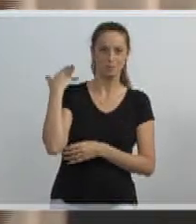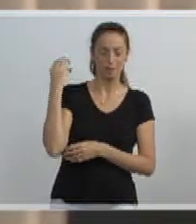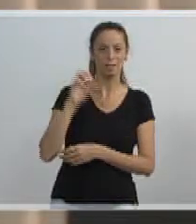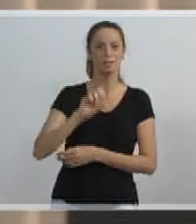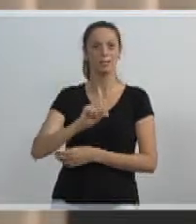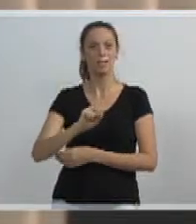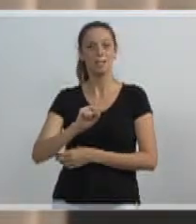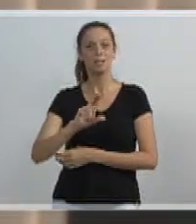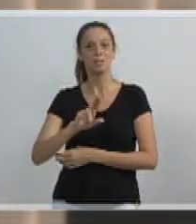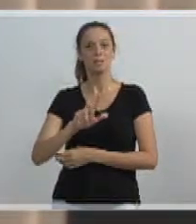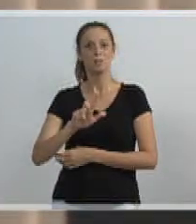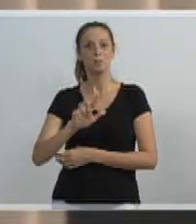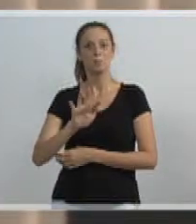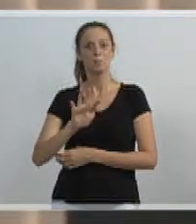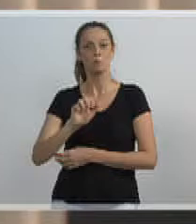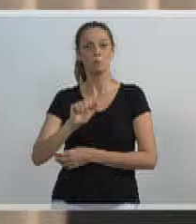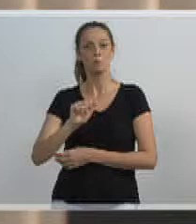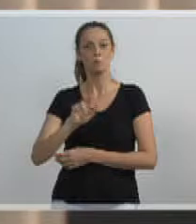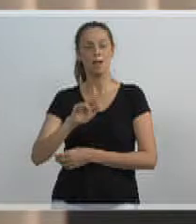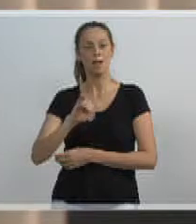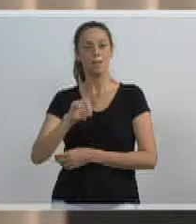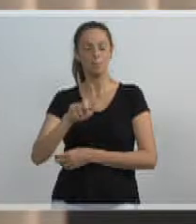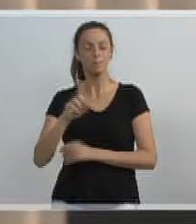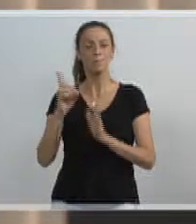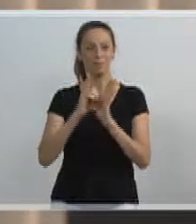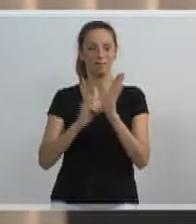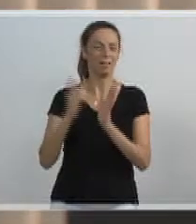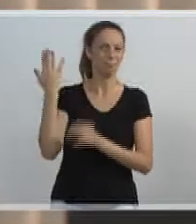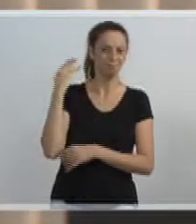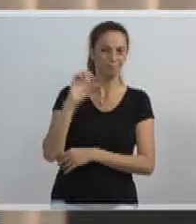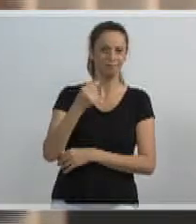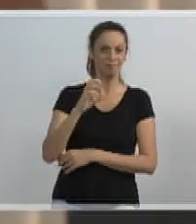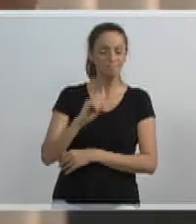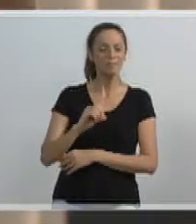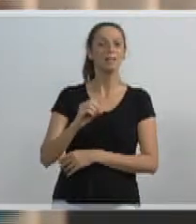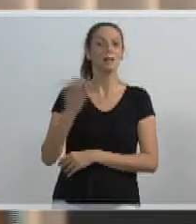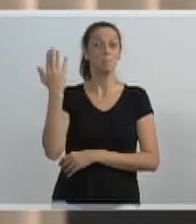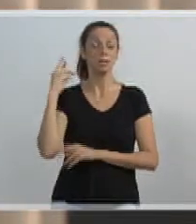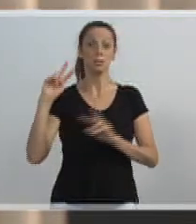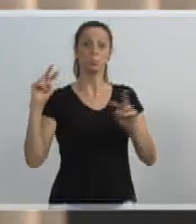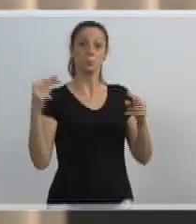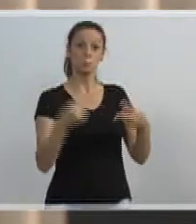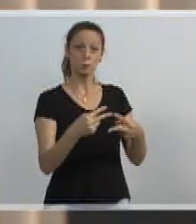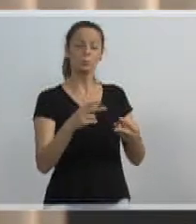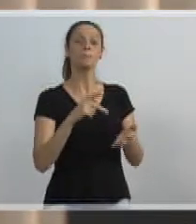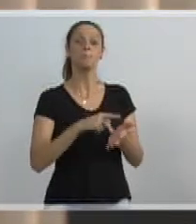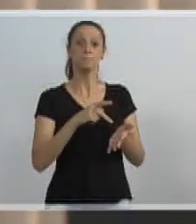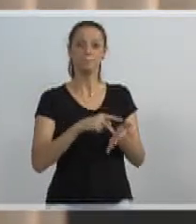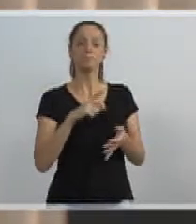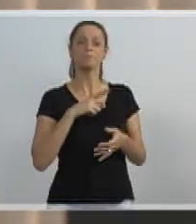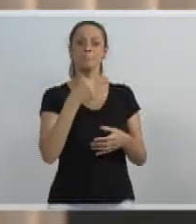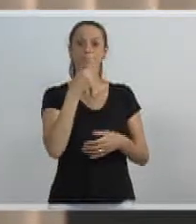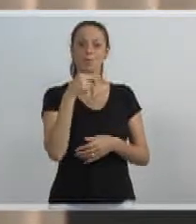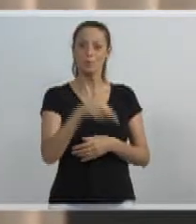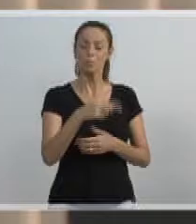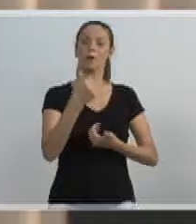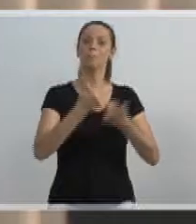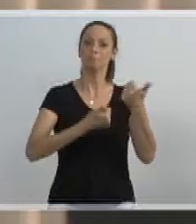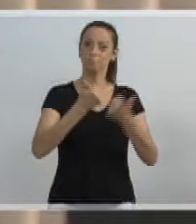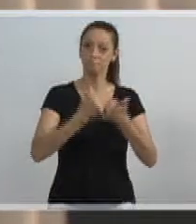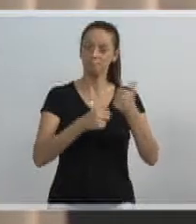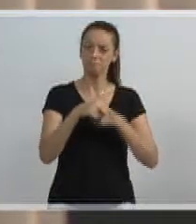da Sulfabril. Até foi um destaque em Blumenau, até na época, Ney Pereira, que veio, que jogava na Bradesco